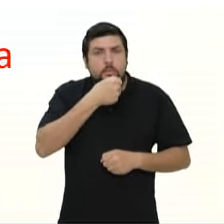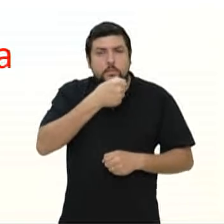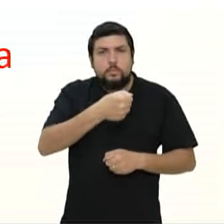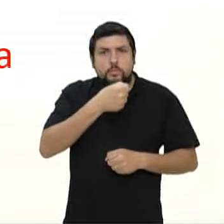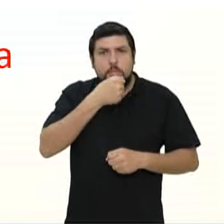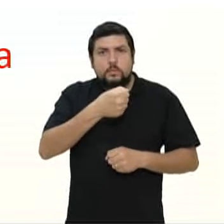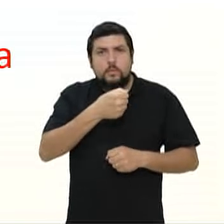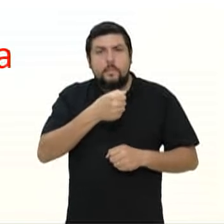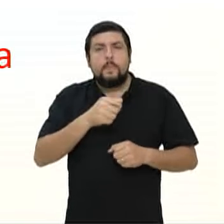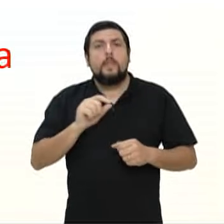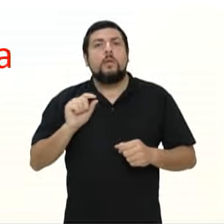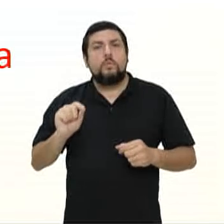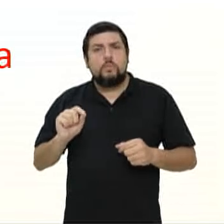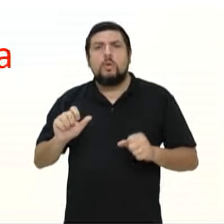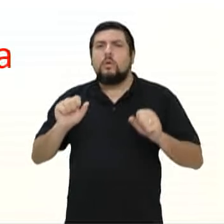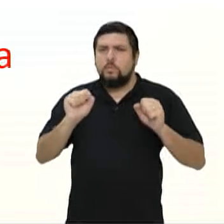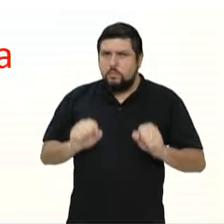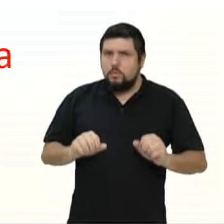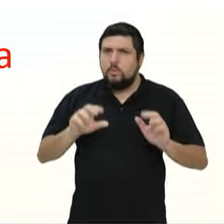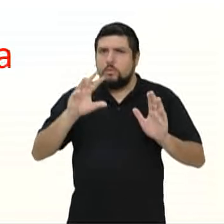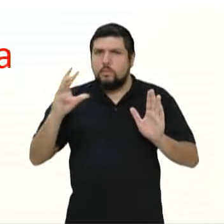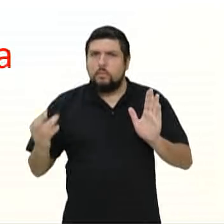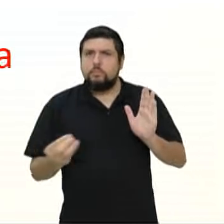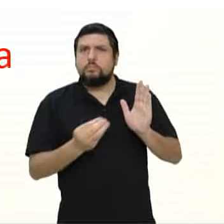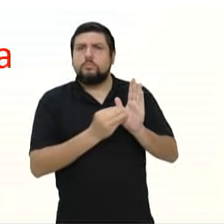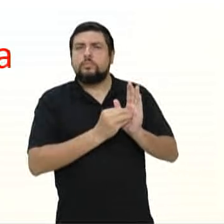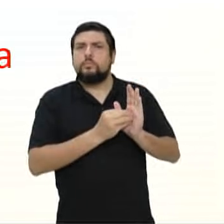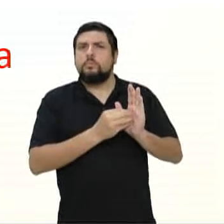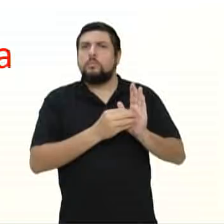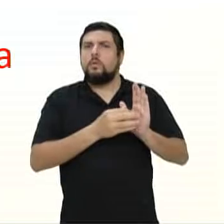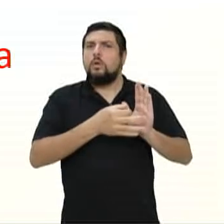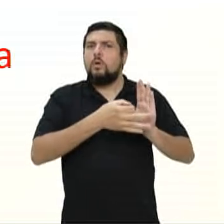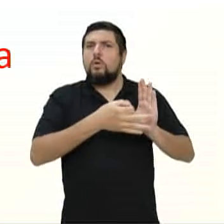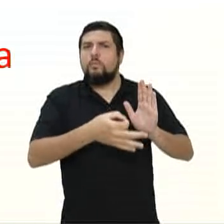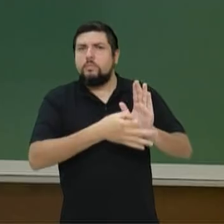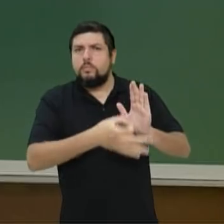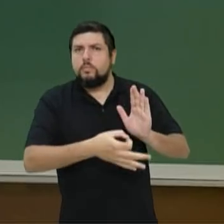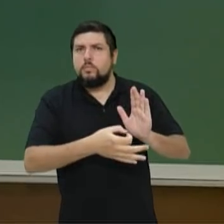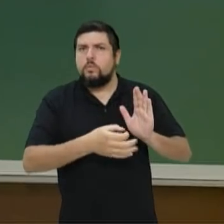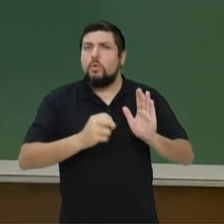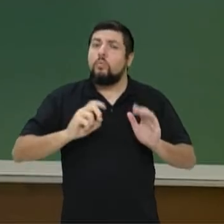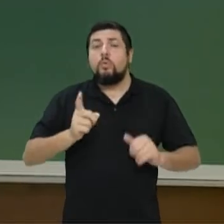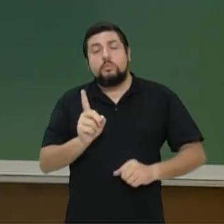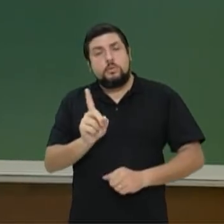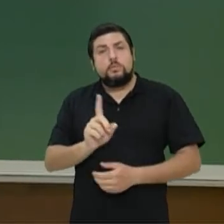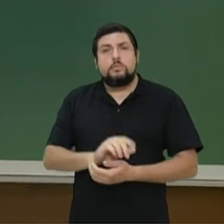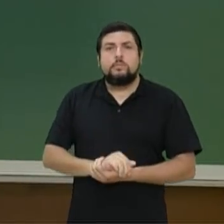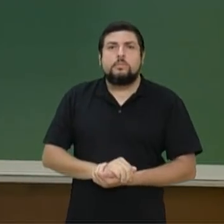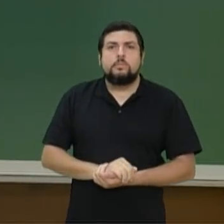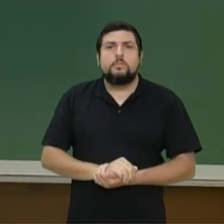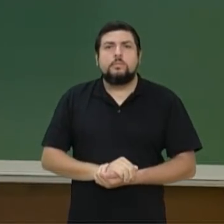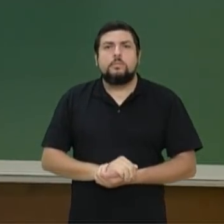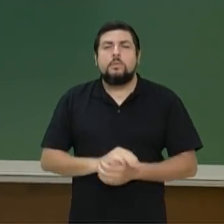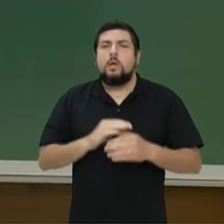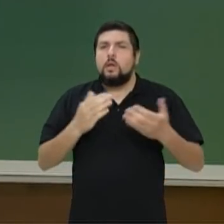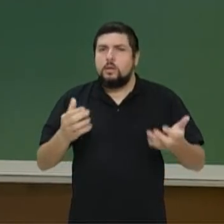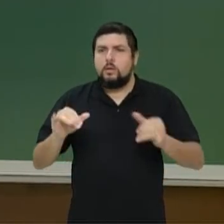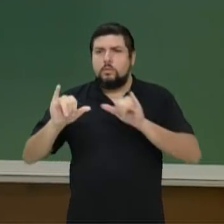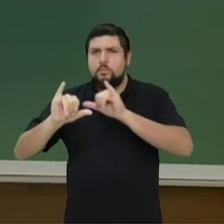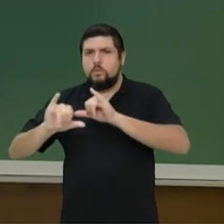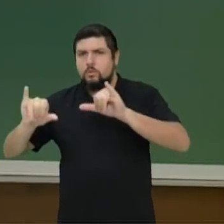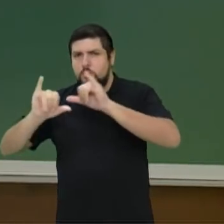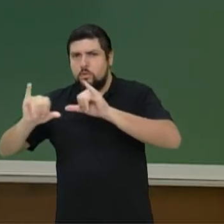pode ser explícita ou não, tá certo? Então, a diferença entre